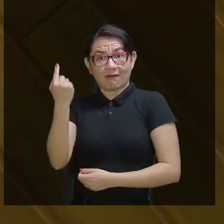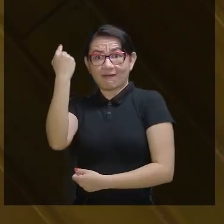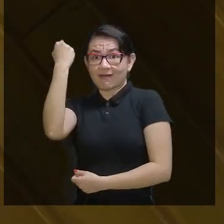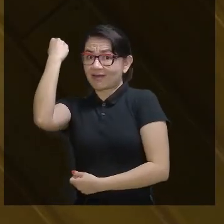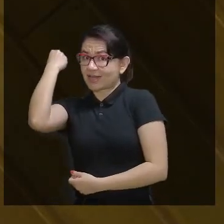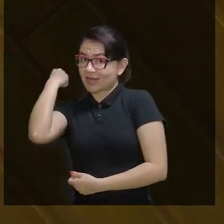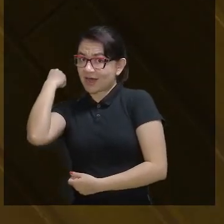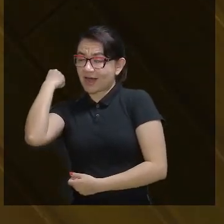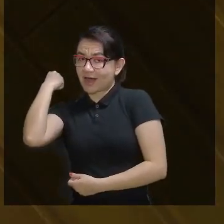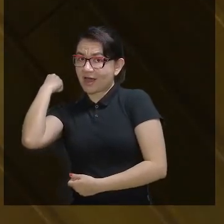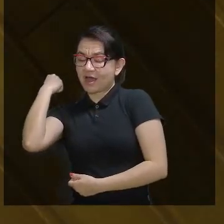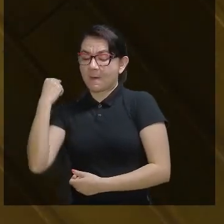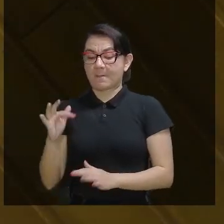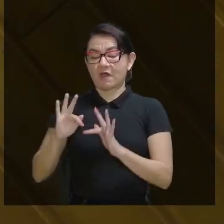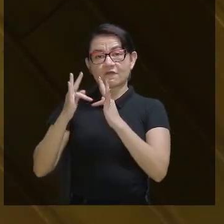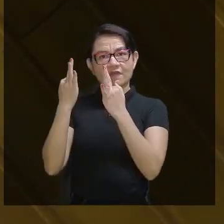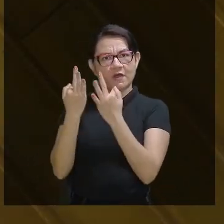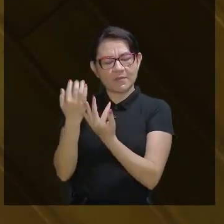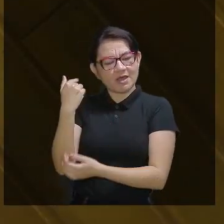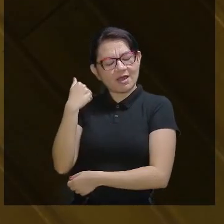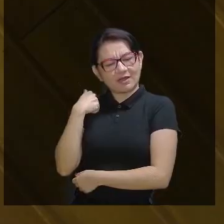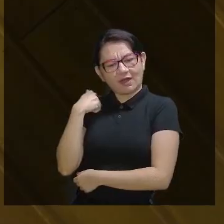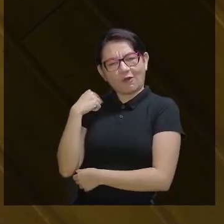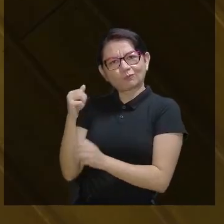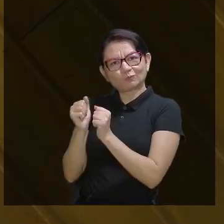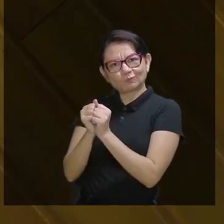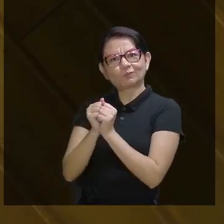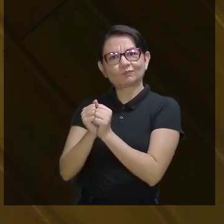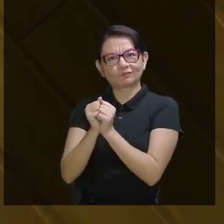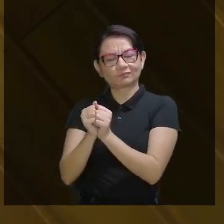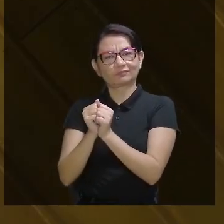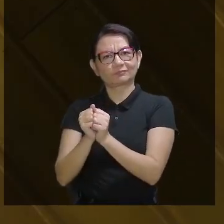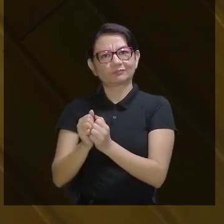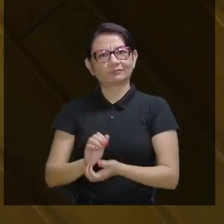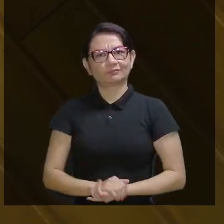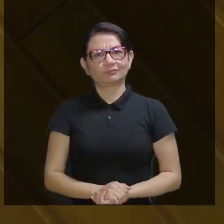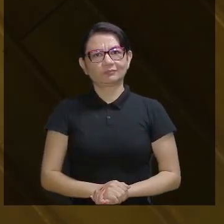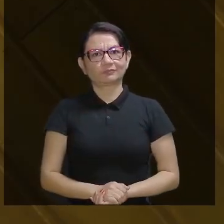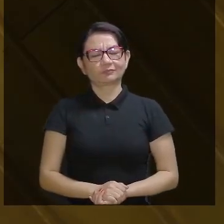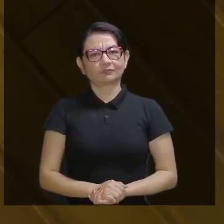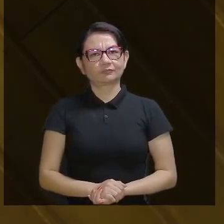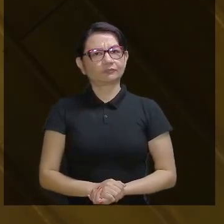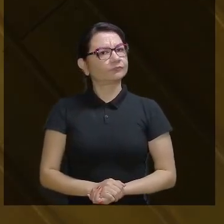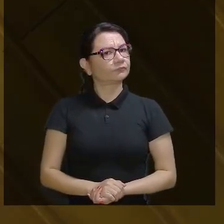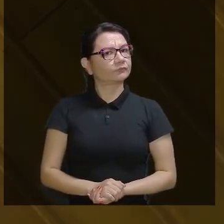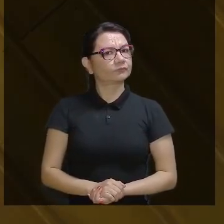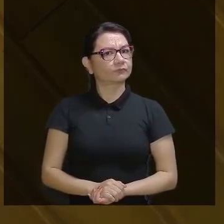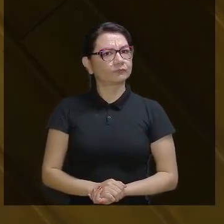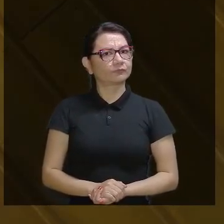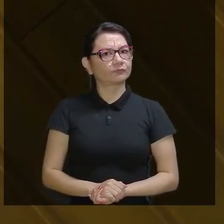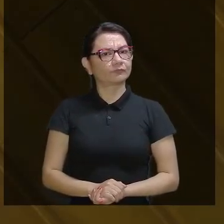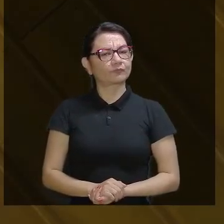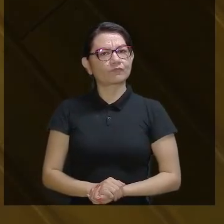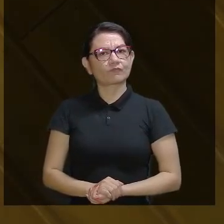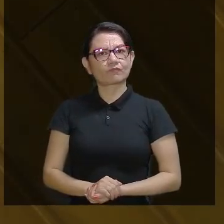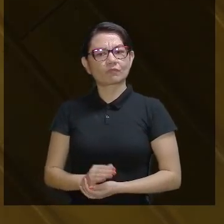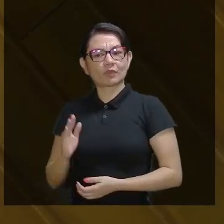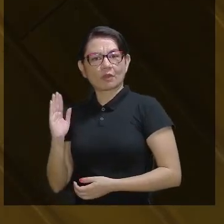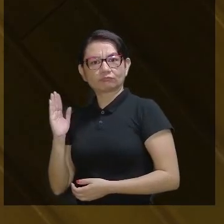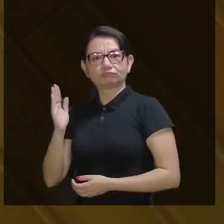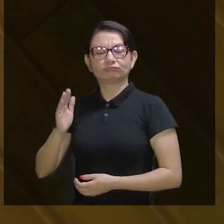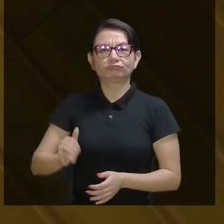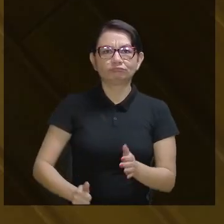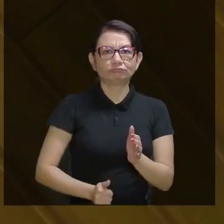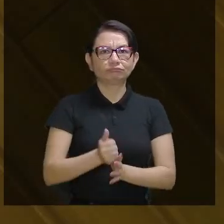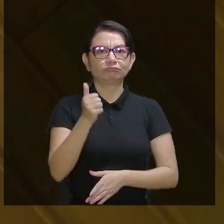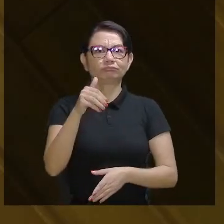família, eu estava quando me dirigi à primeira